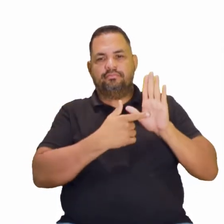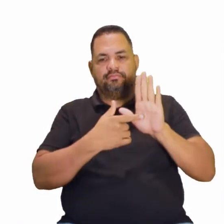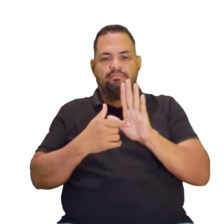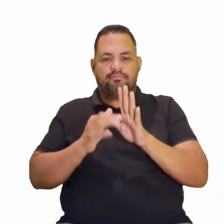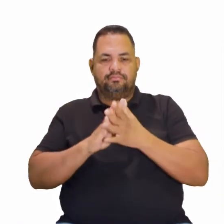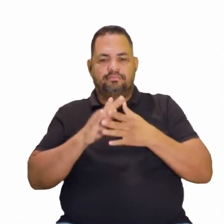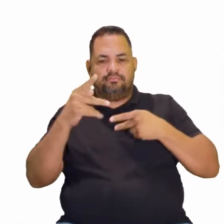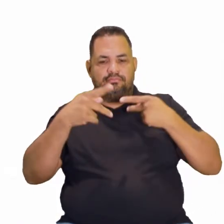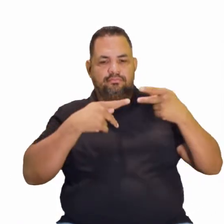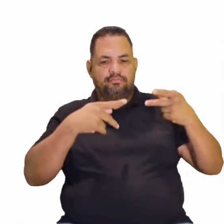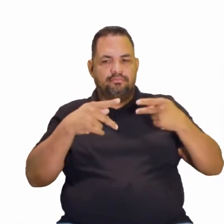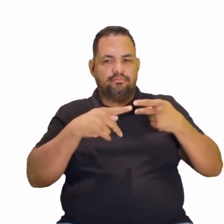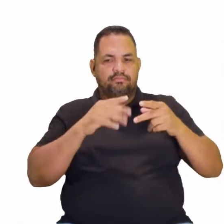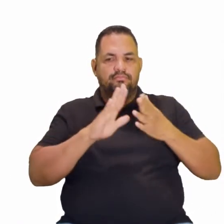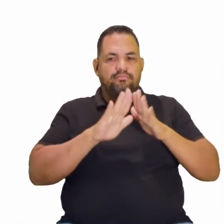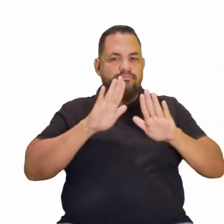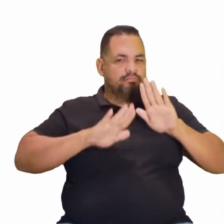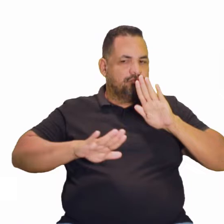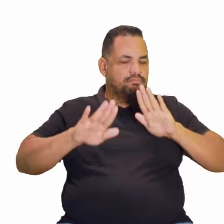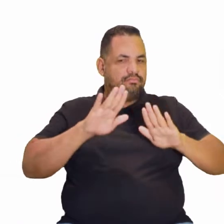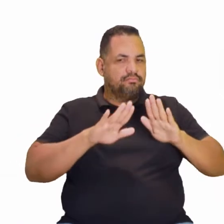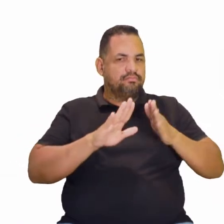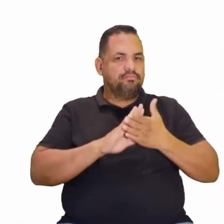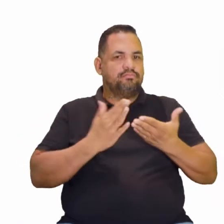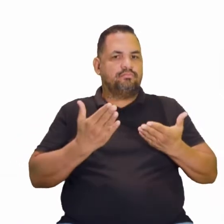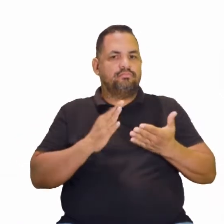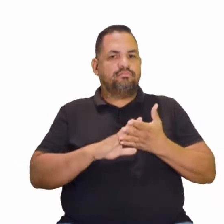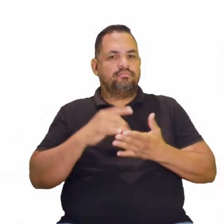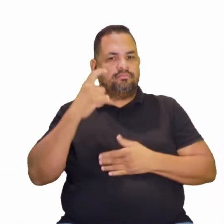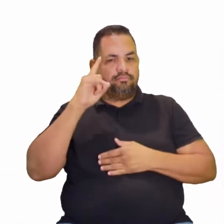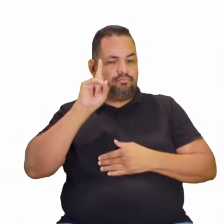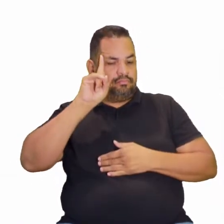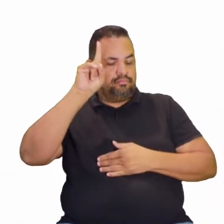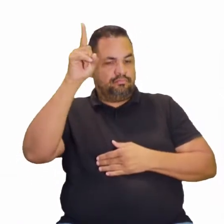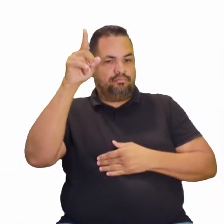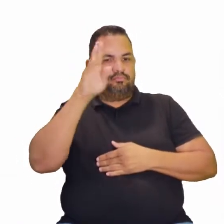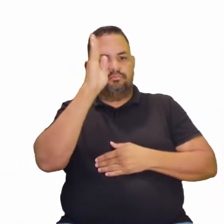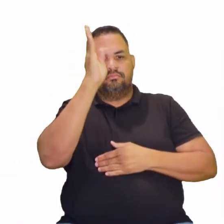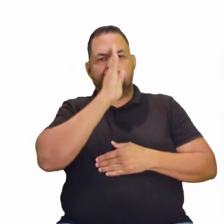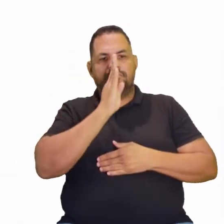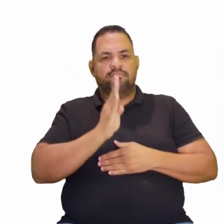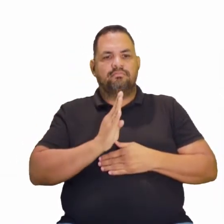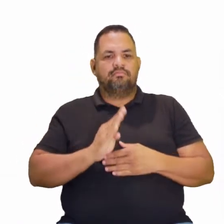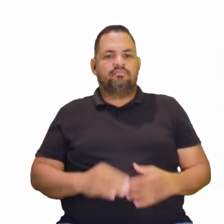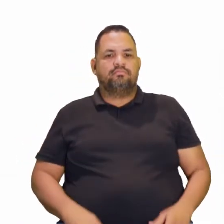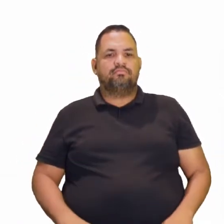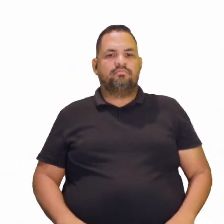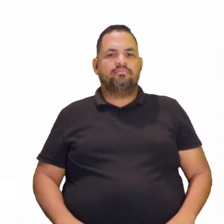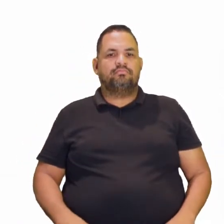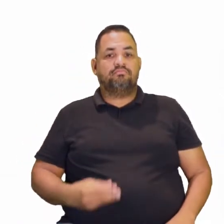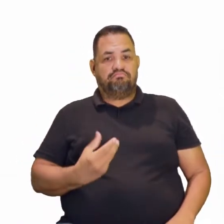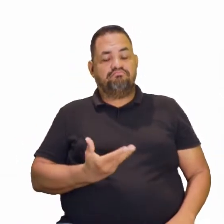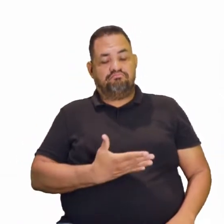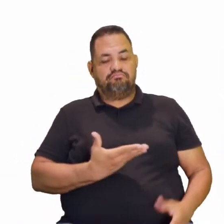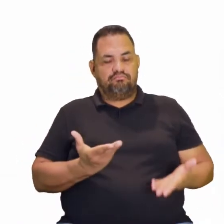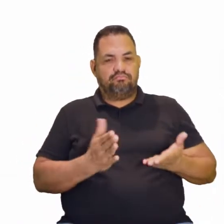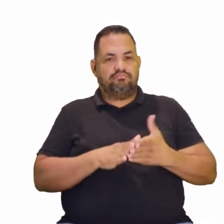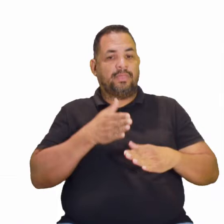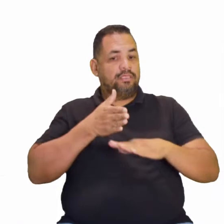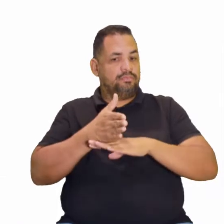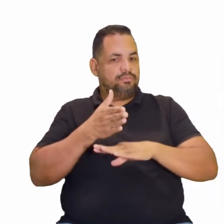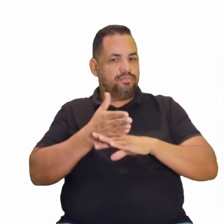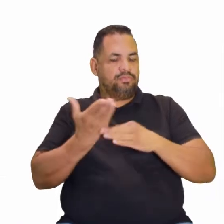planejada, né? E aí a intelectualidade brasileira se fez presente. E entre